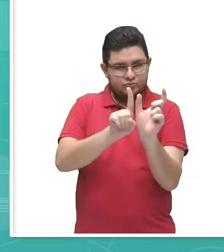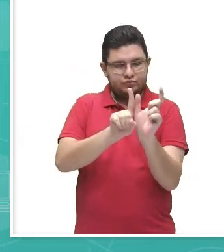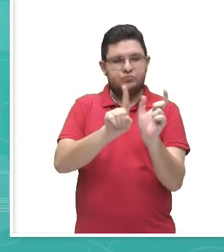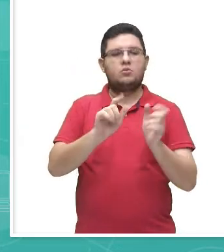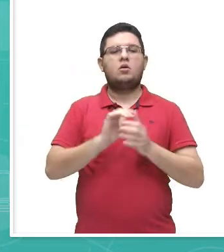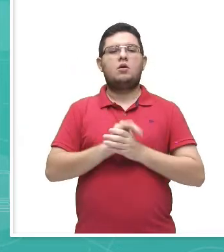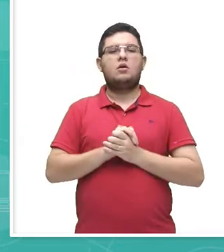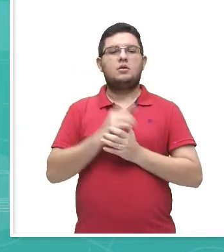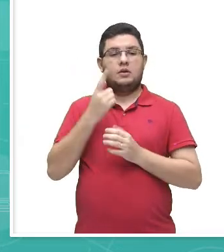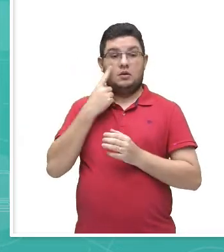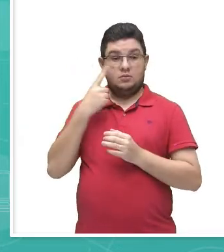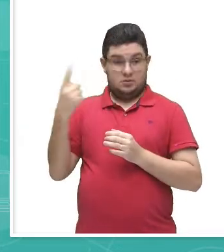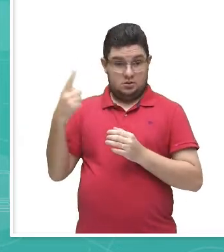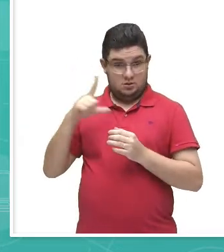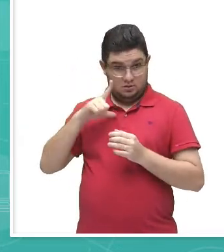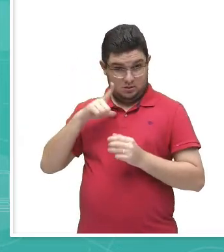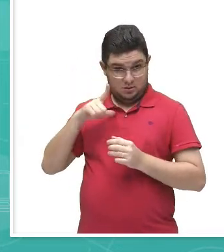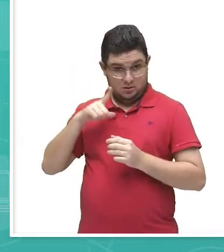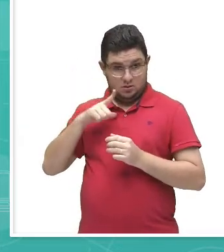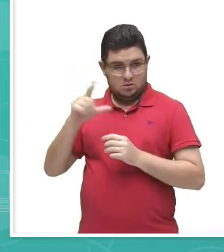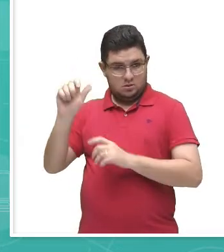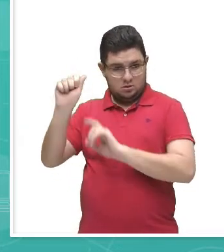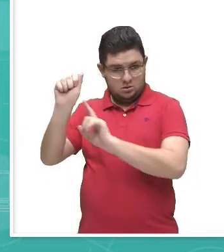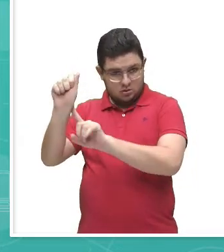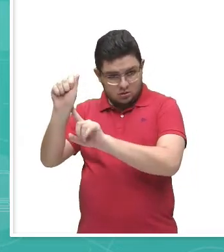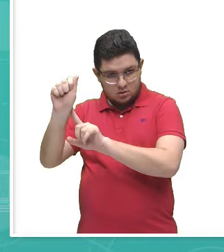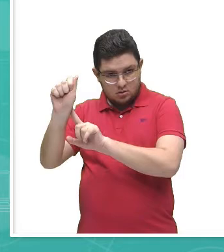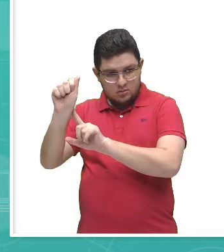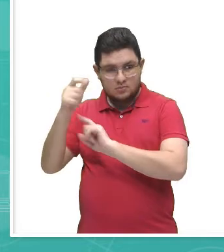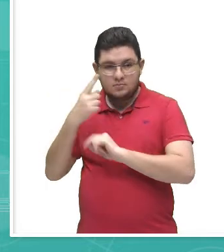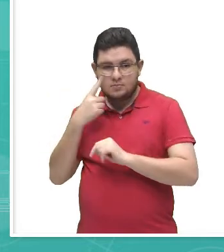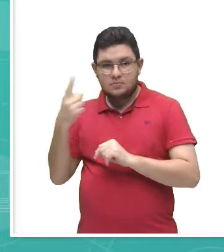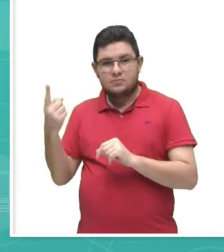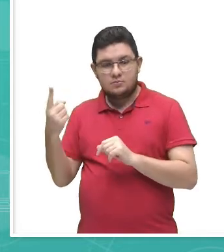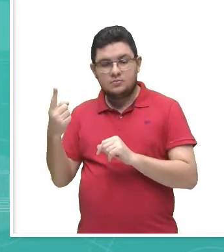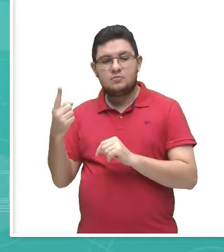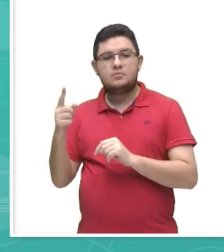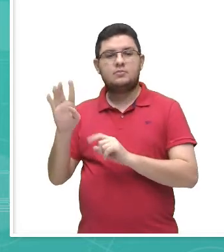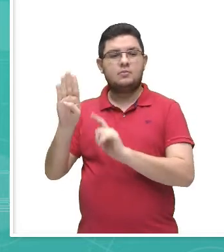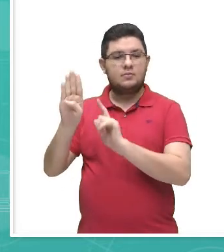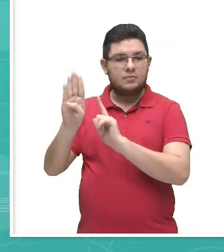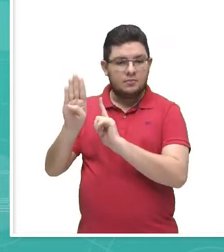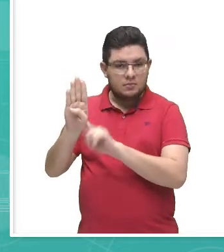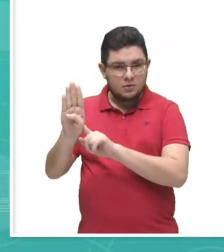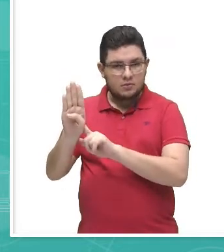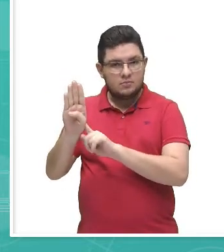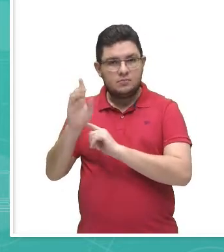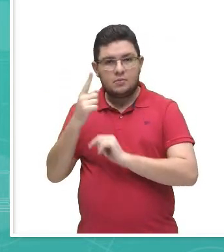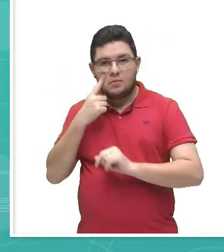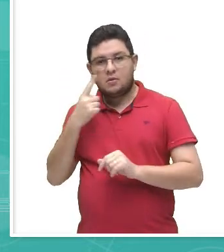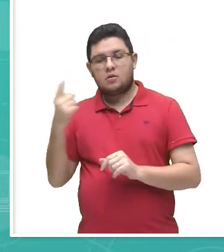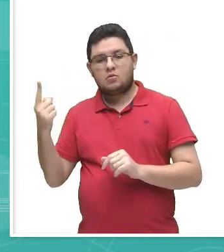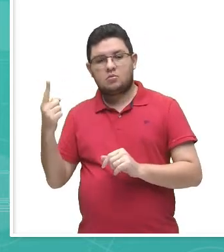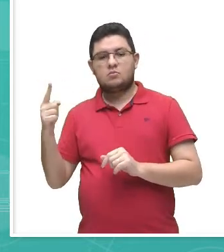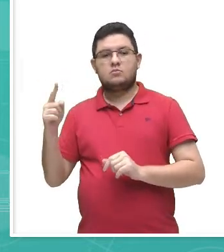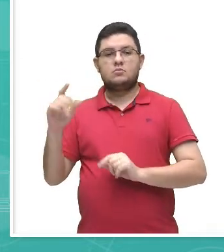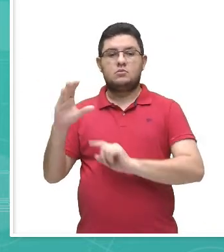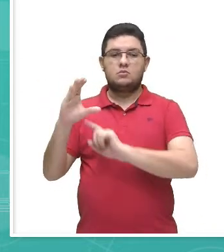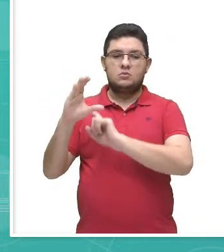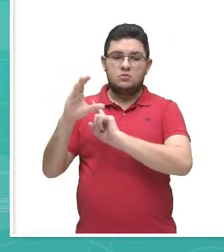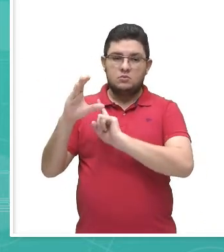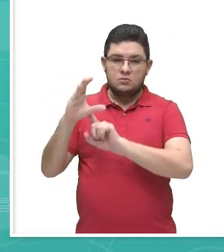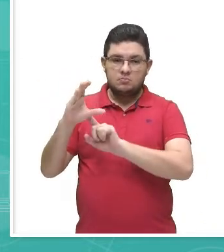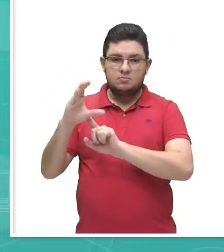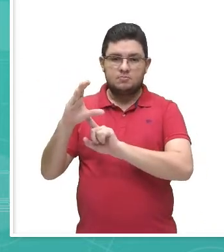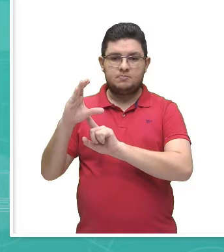run does. Aí, na letra B, eu tenho run do. Letra C, eu tenho does run.